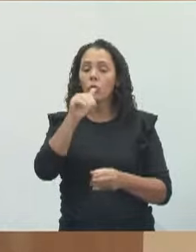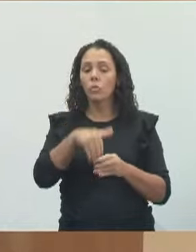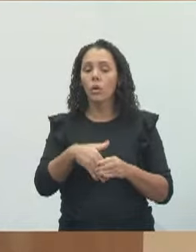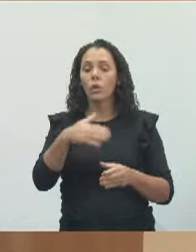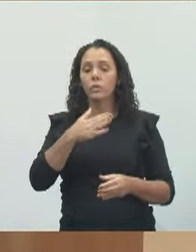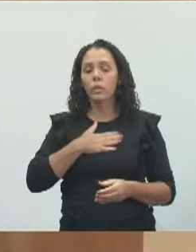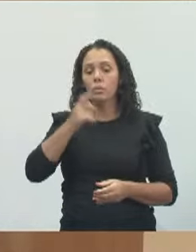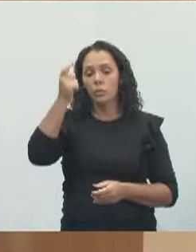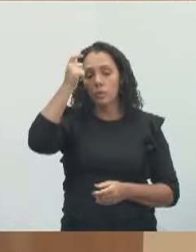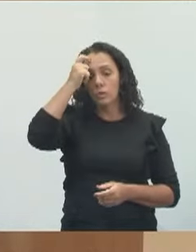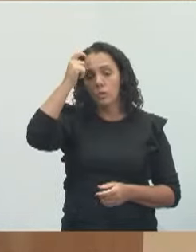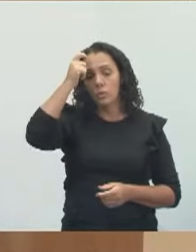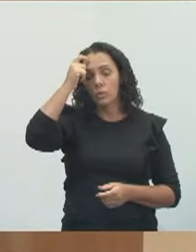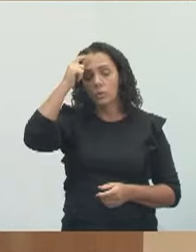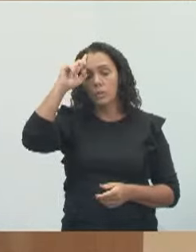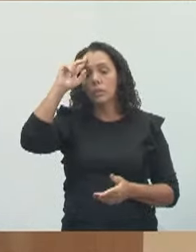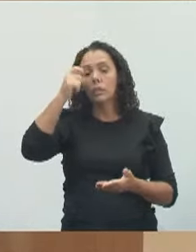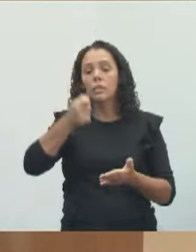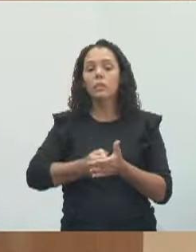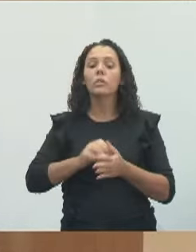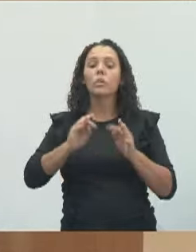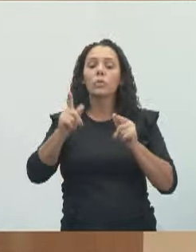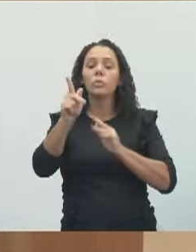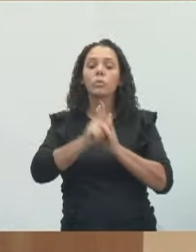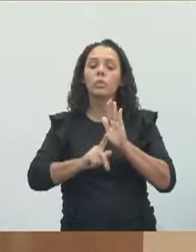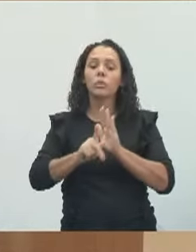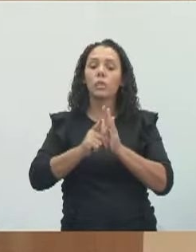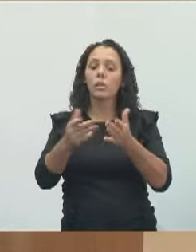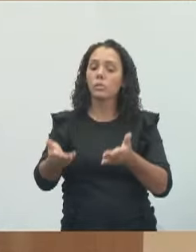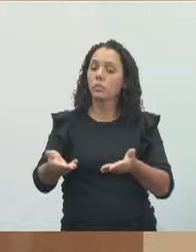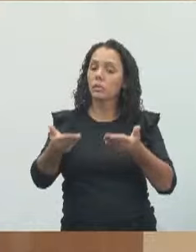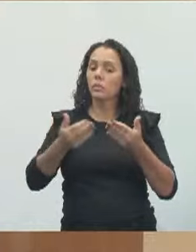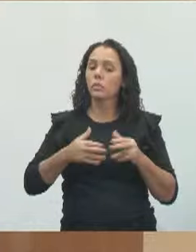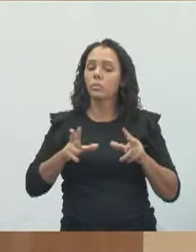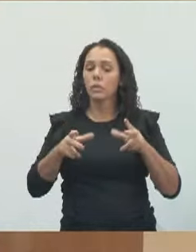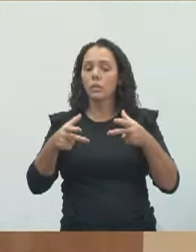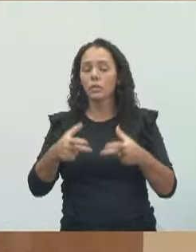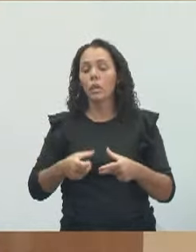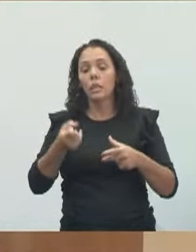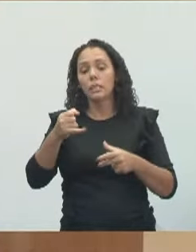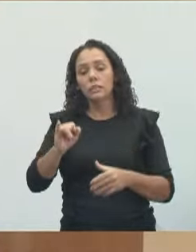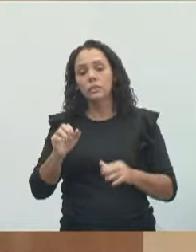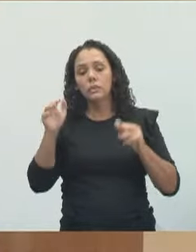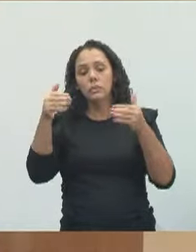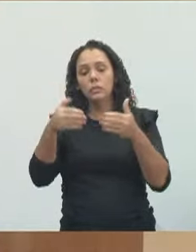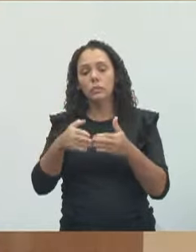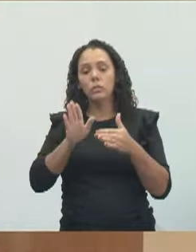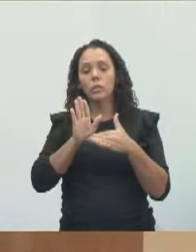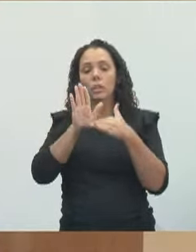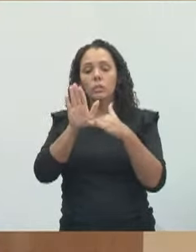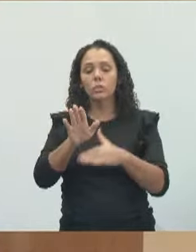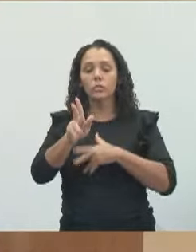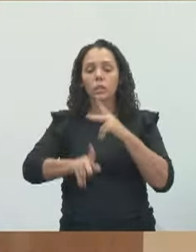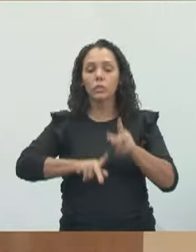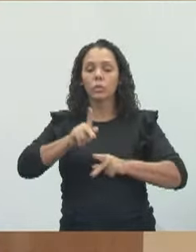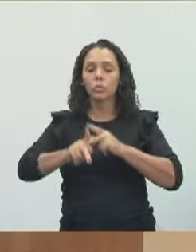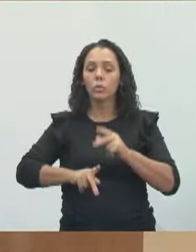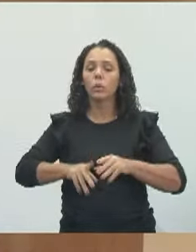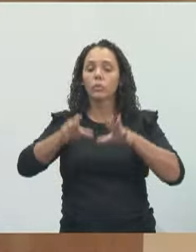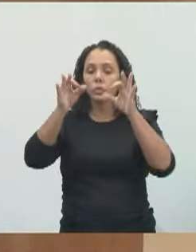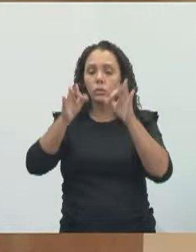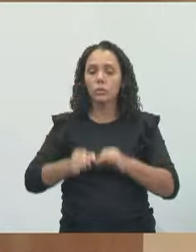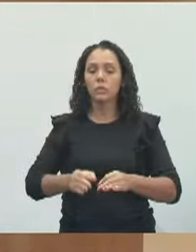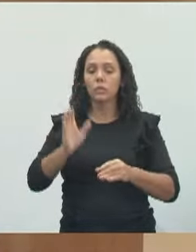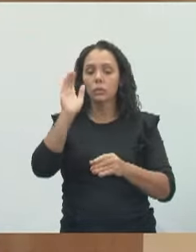consciência, mandar e todos os projetos que vier para essa casa, que foi em benefício ao povo e à população, com certeza